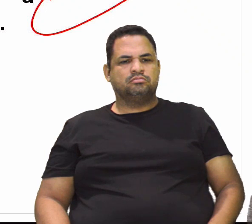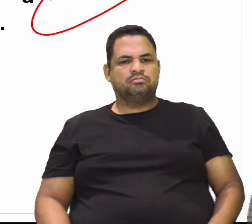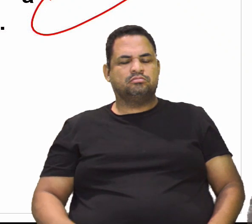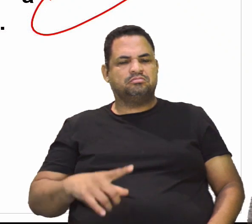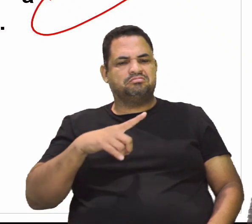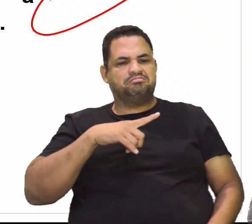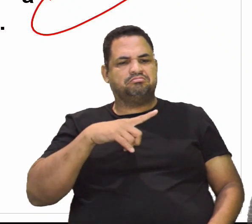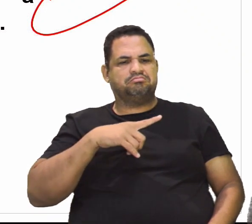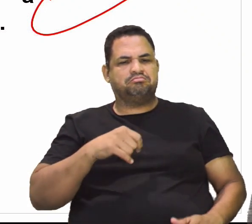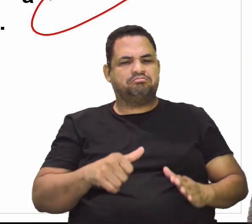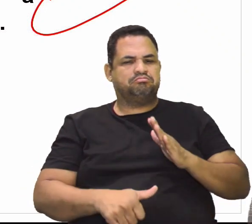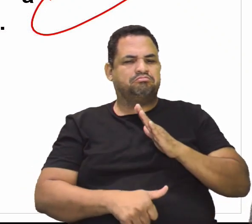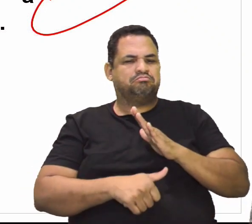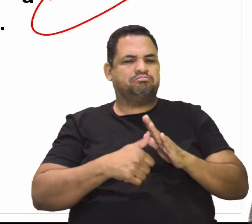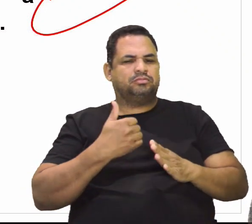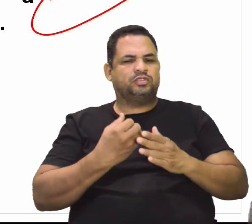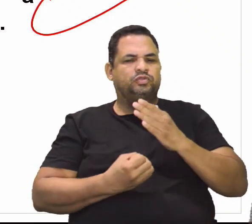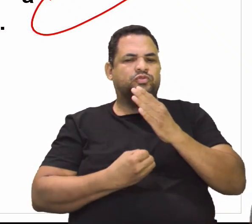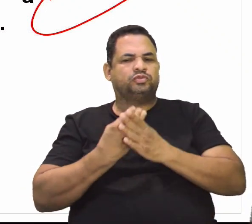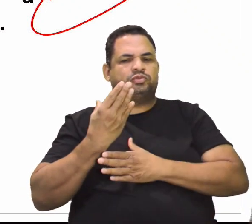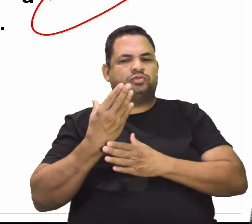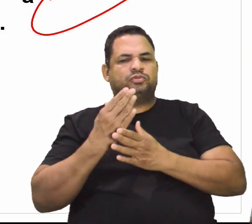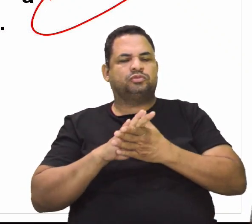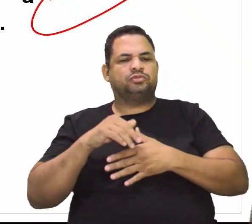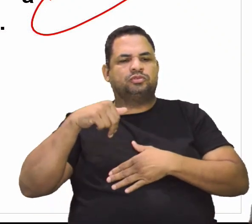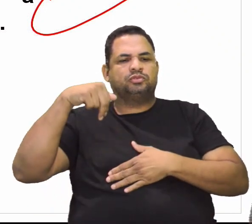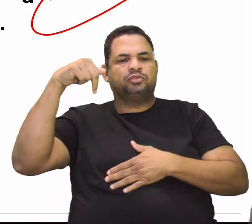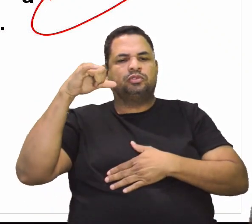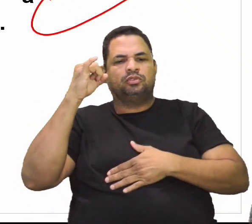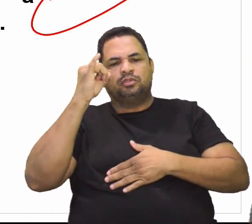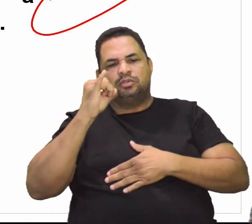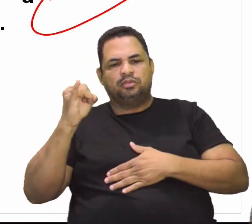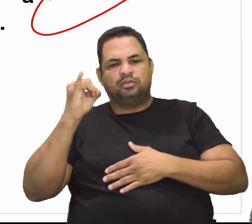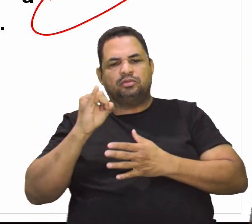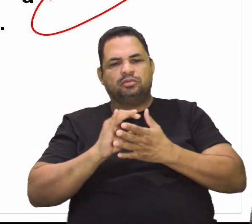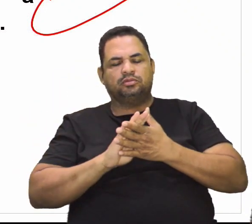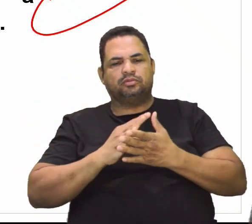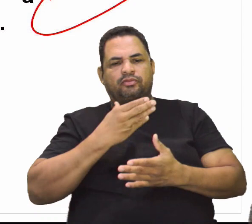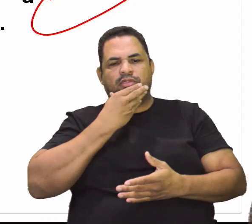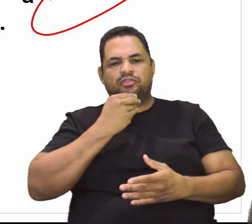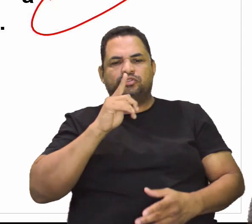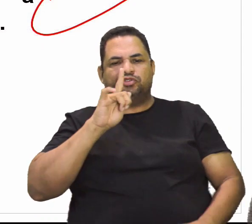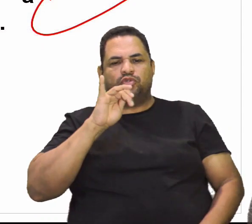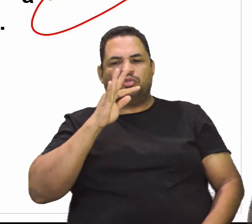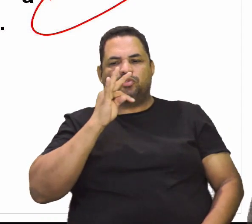Teve sua primeira manifestação no norte da Itália com Giotto?